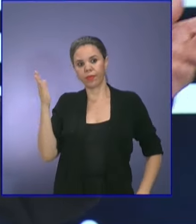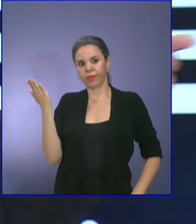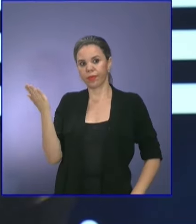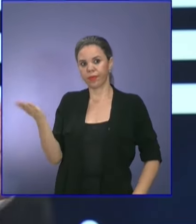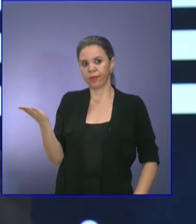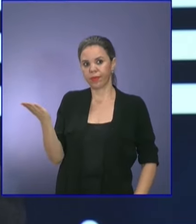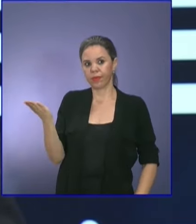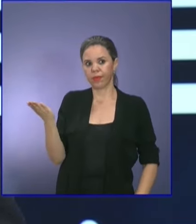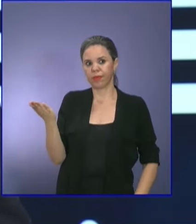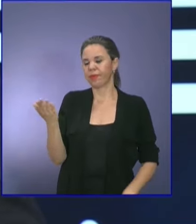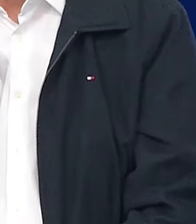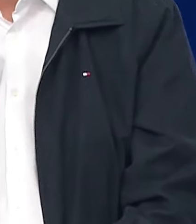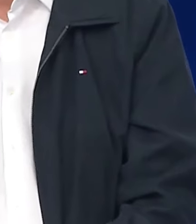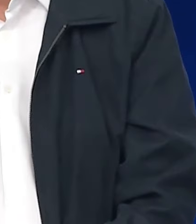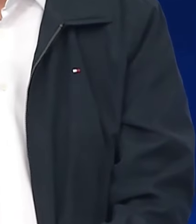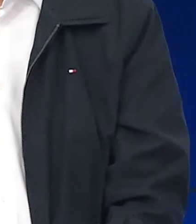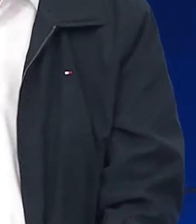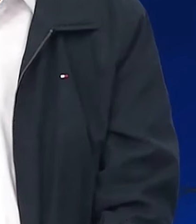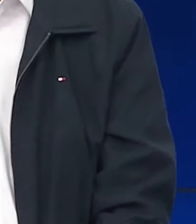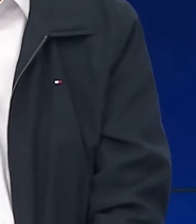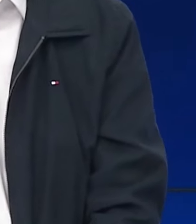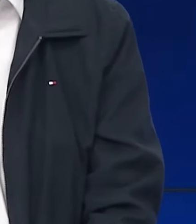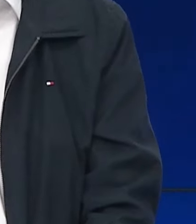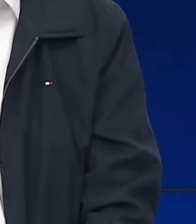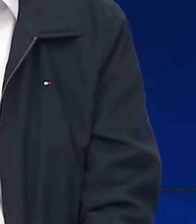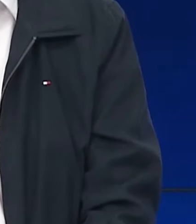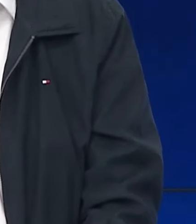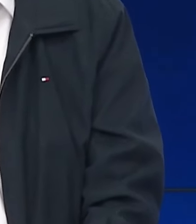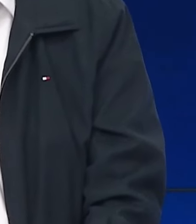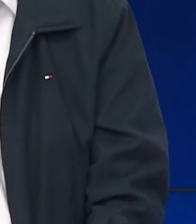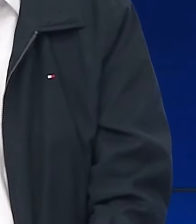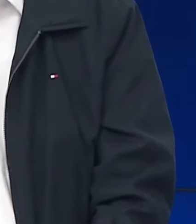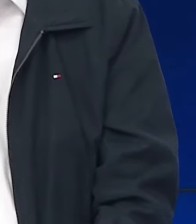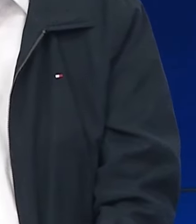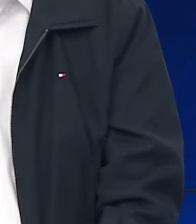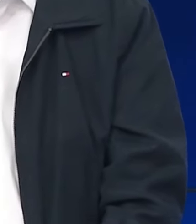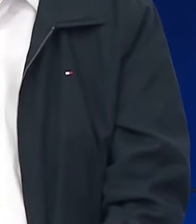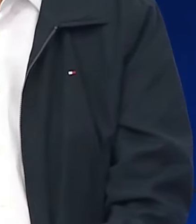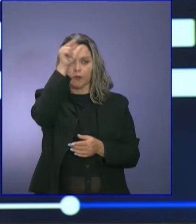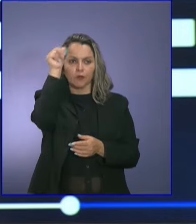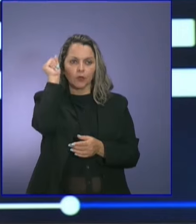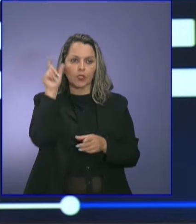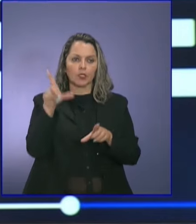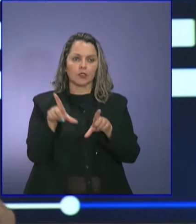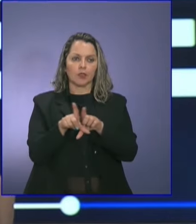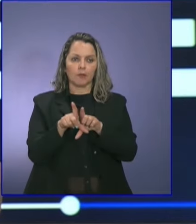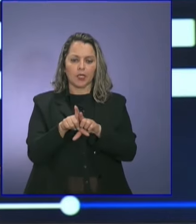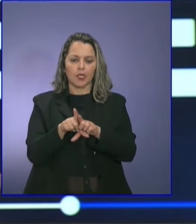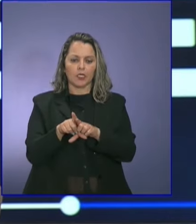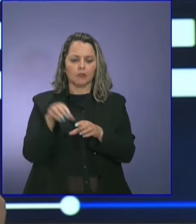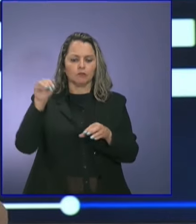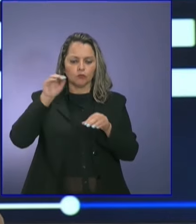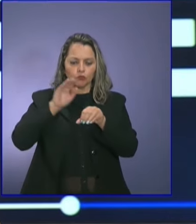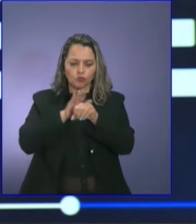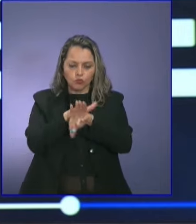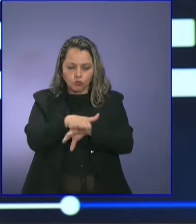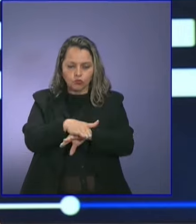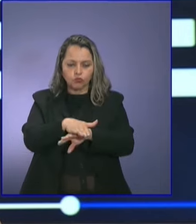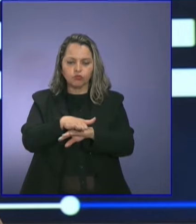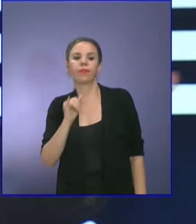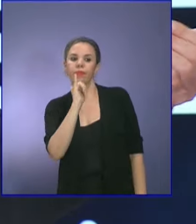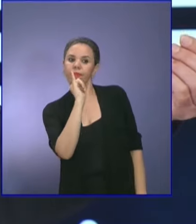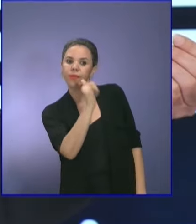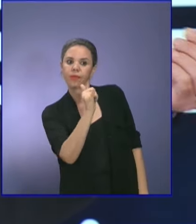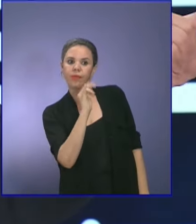Band vai receber nos estúdios de Campinas os dois candidatos a prefeito de Piracicaba, Barjas Negre, do